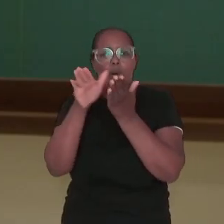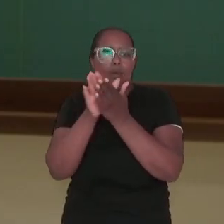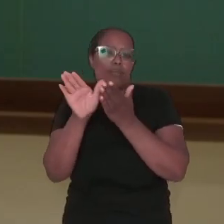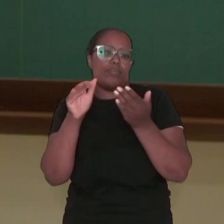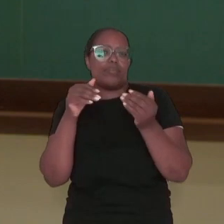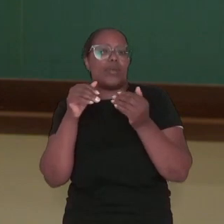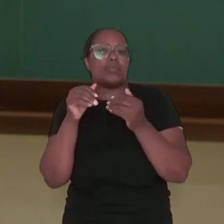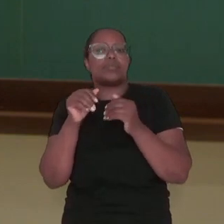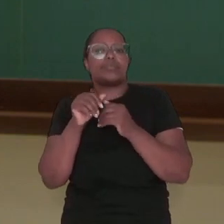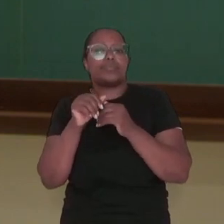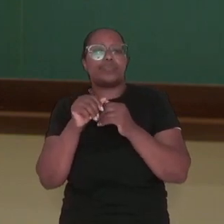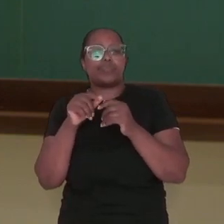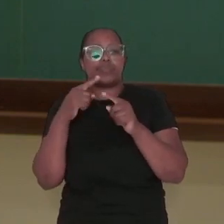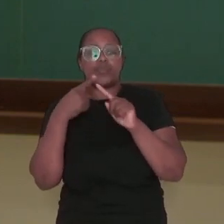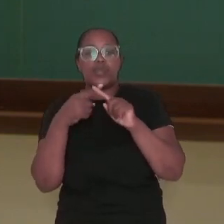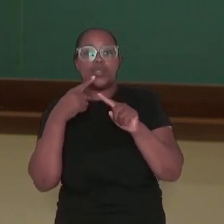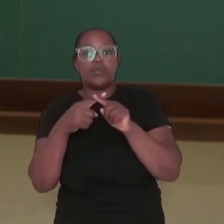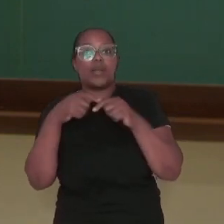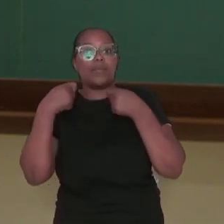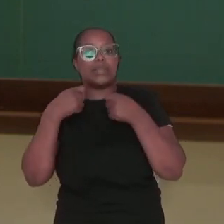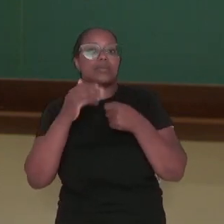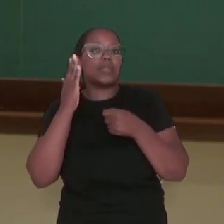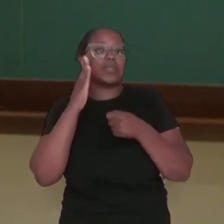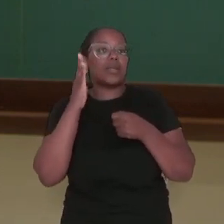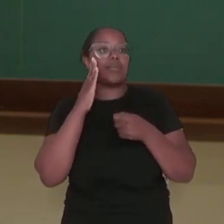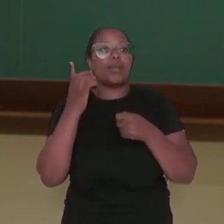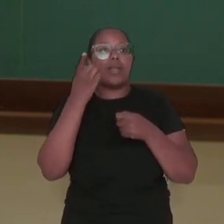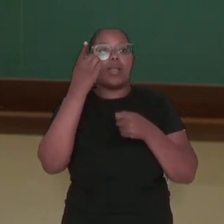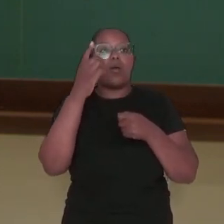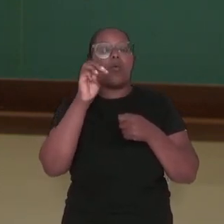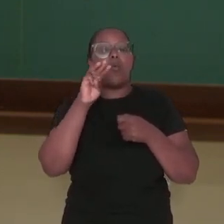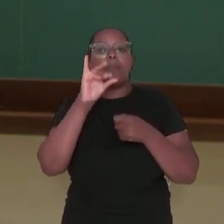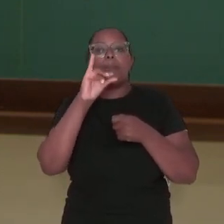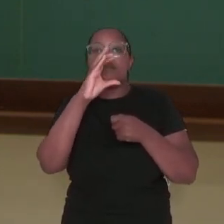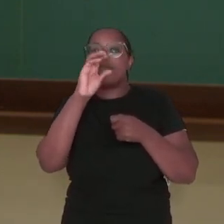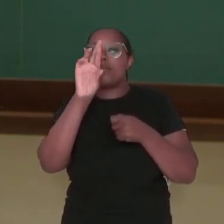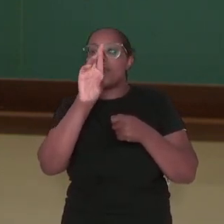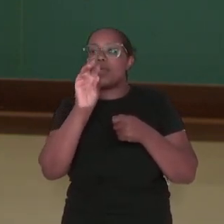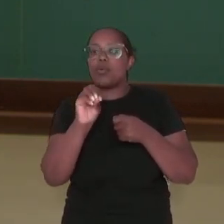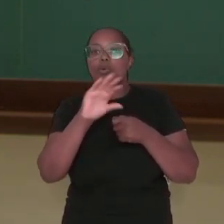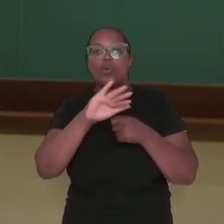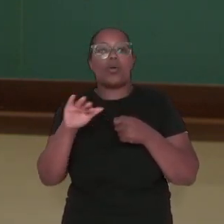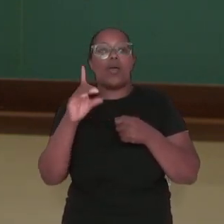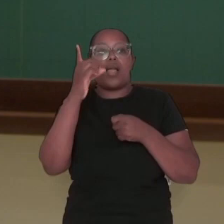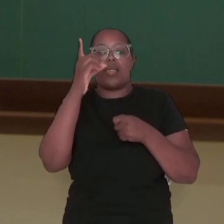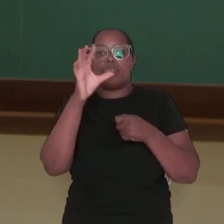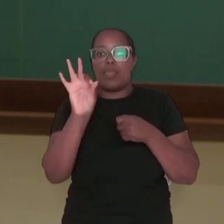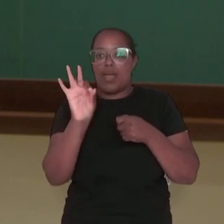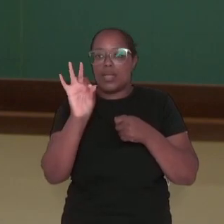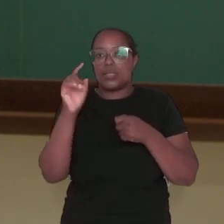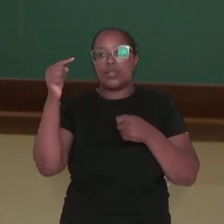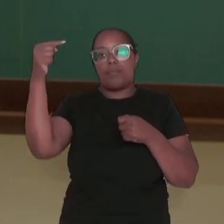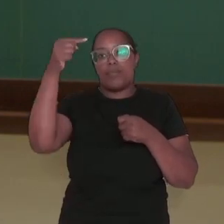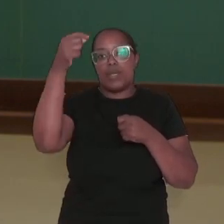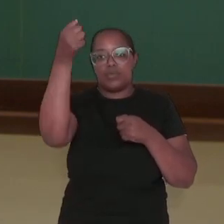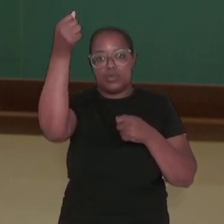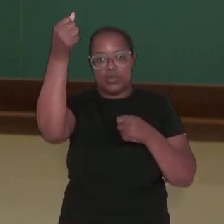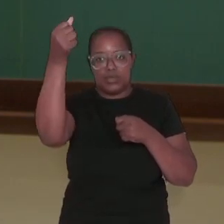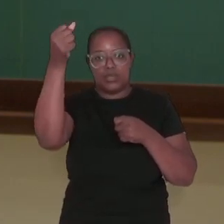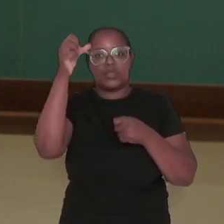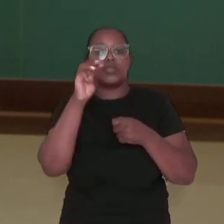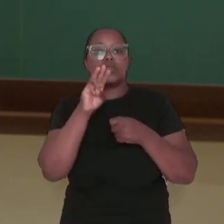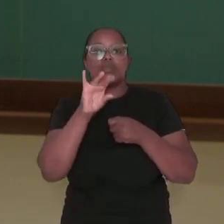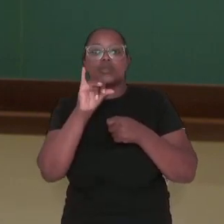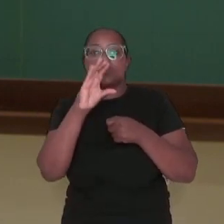momento? O micro, 10 elevado a menos 6. Por que importa ele, pessoal? Porque nós vamos usar para o próximo exercício. Então, o